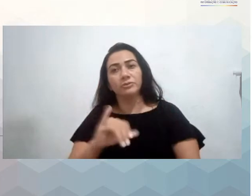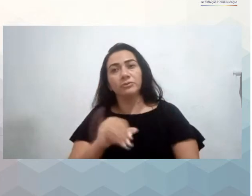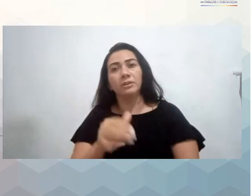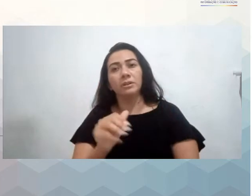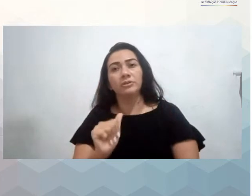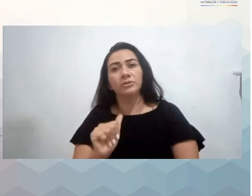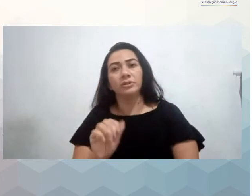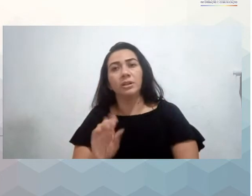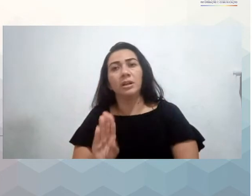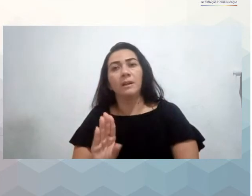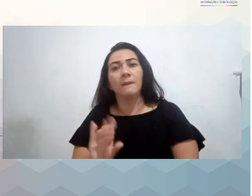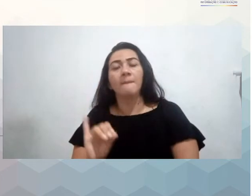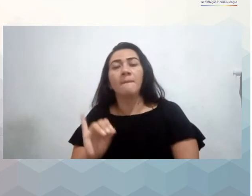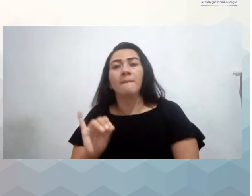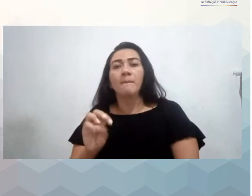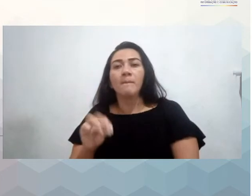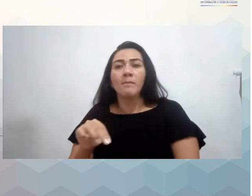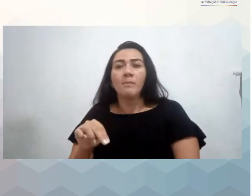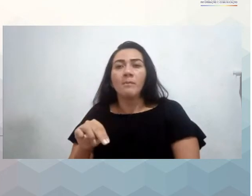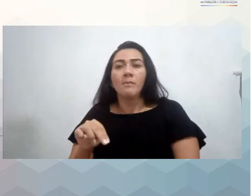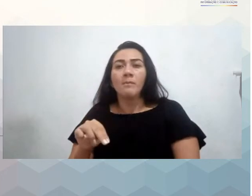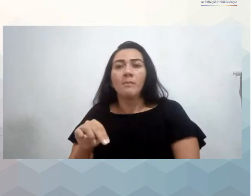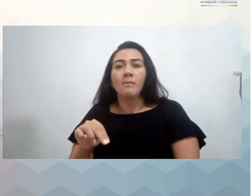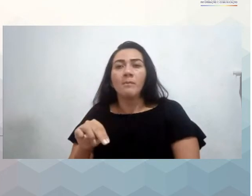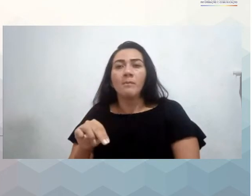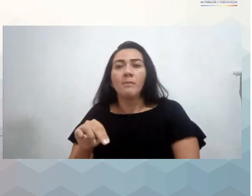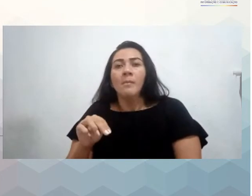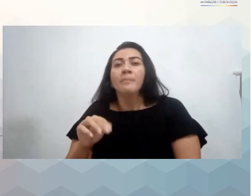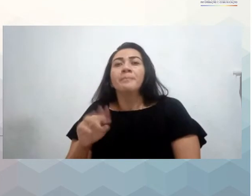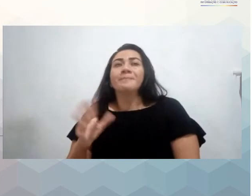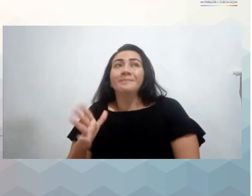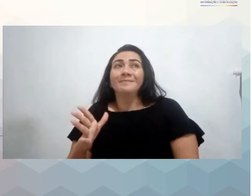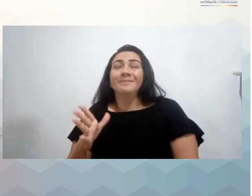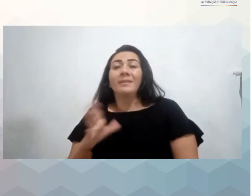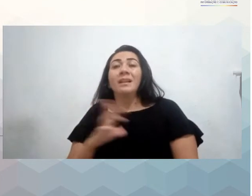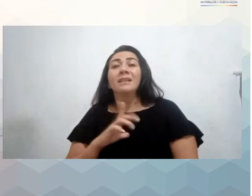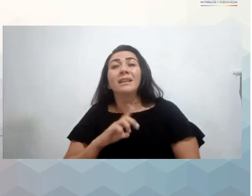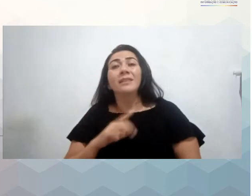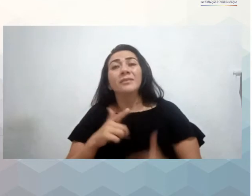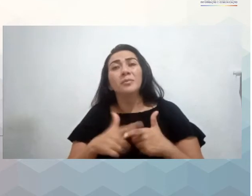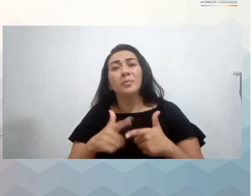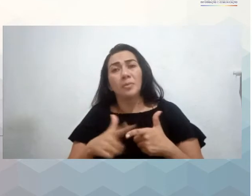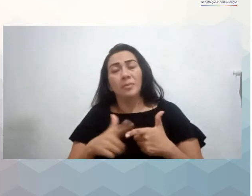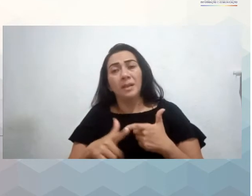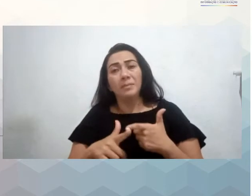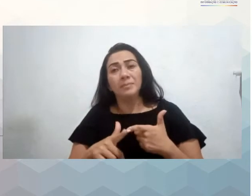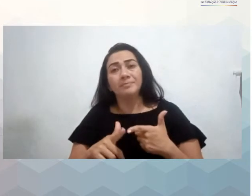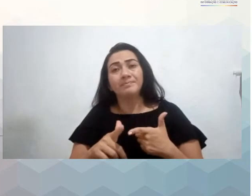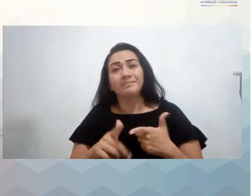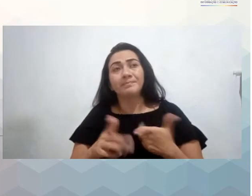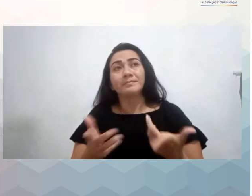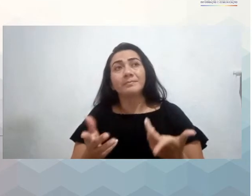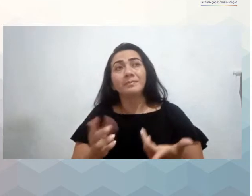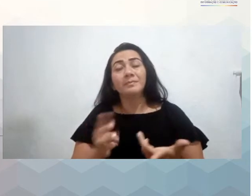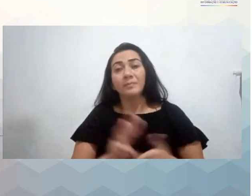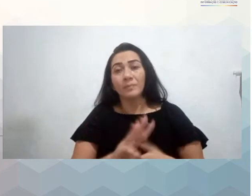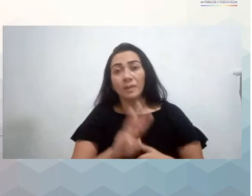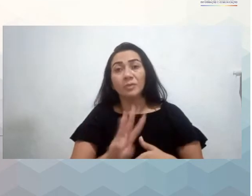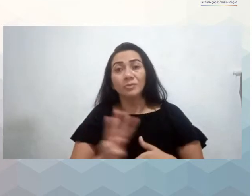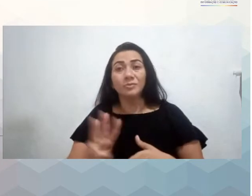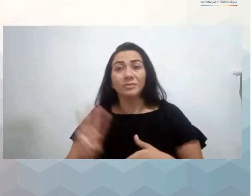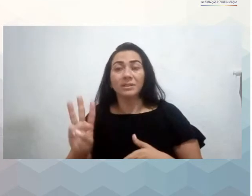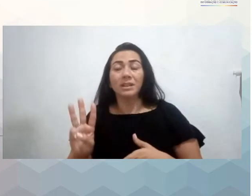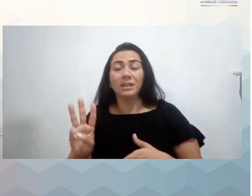alguma razão aconteceu na plataforma Doit que os nossos colegas, assim como eu, quando eu fui fazer o teste, eu